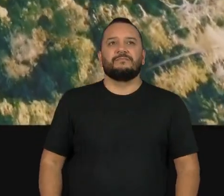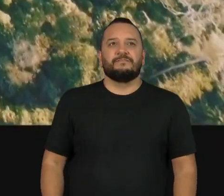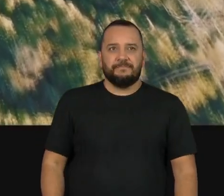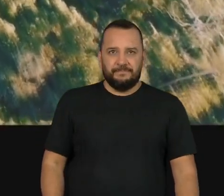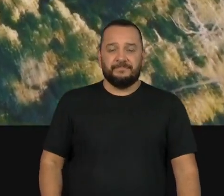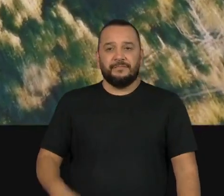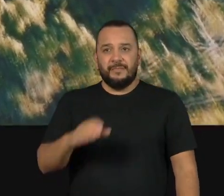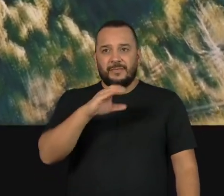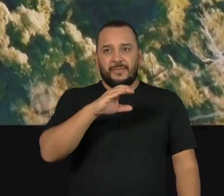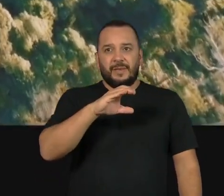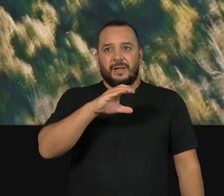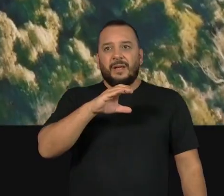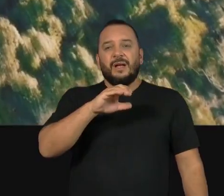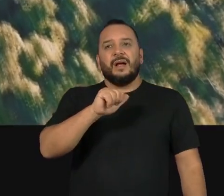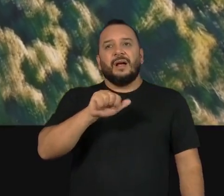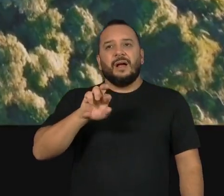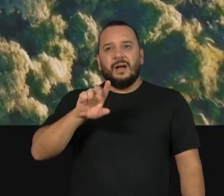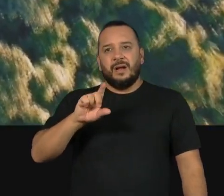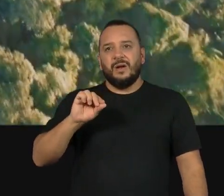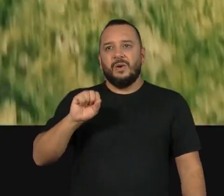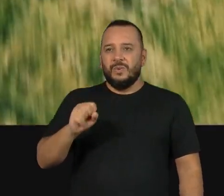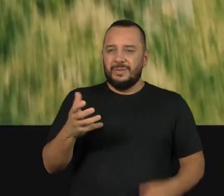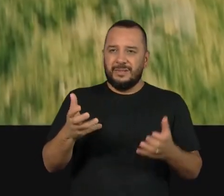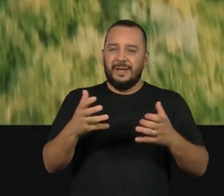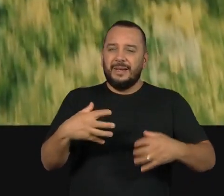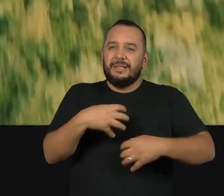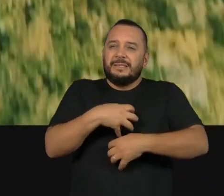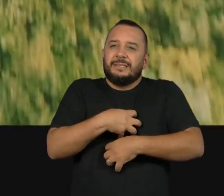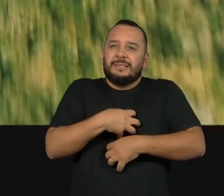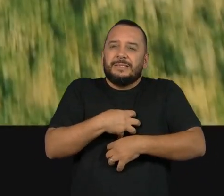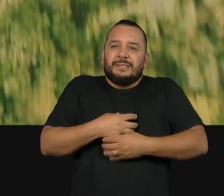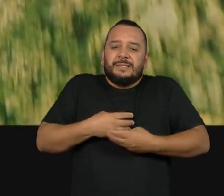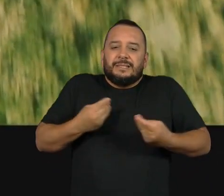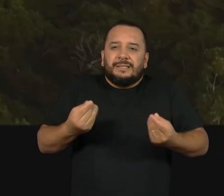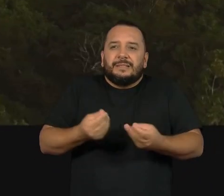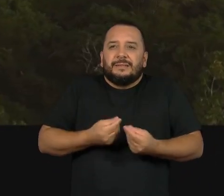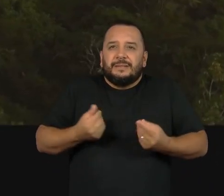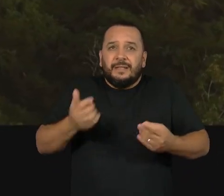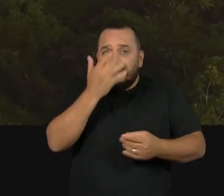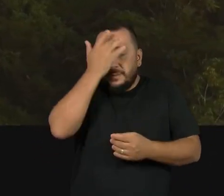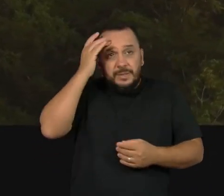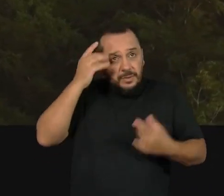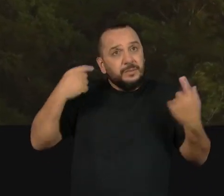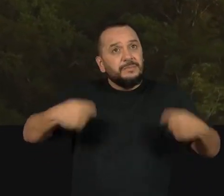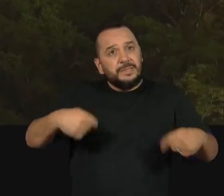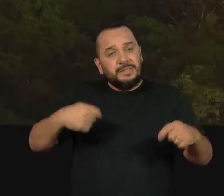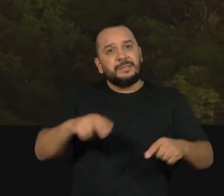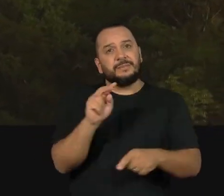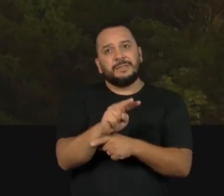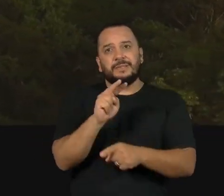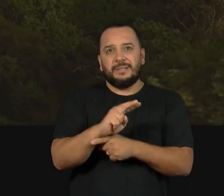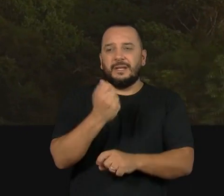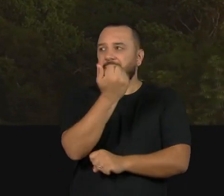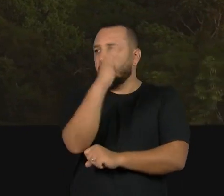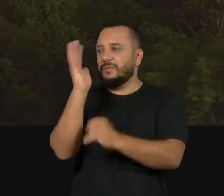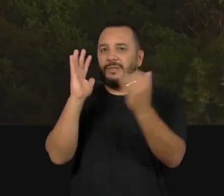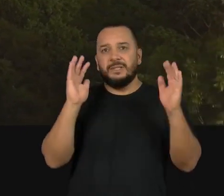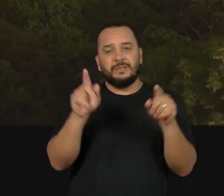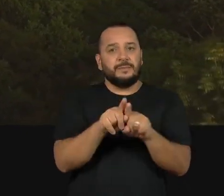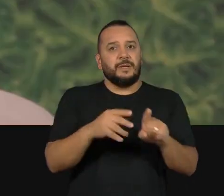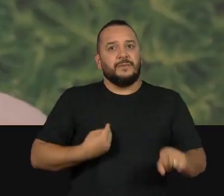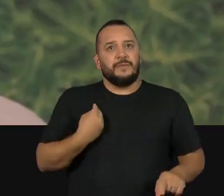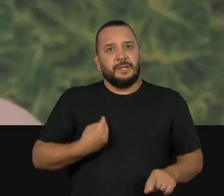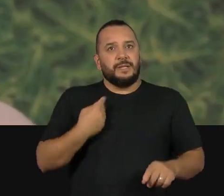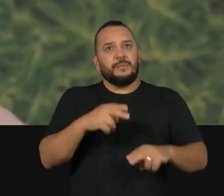Carlos Renault quer sensibilizar as pessoas sobre a necessidade de preservação da natureza e da vida através da